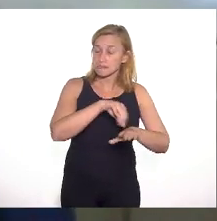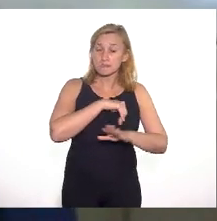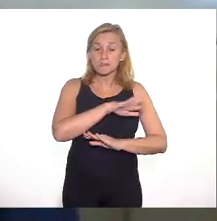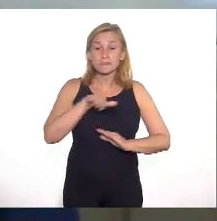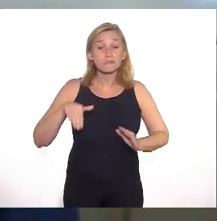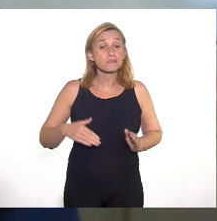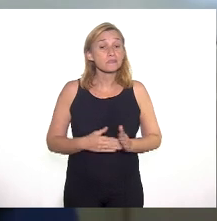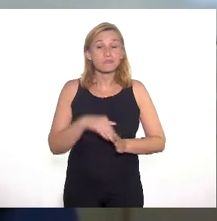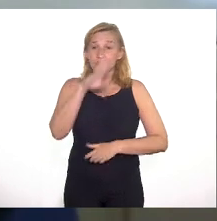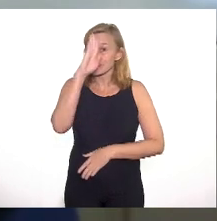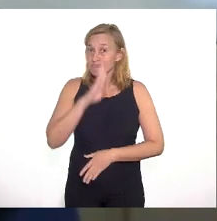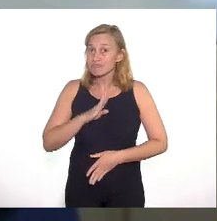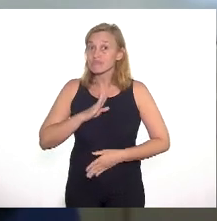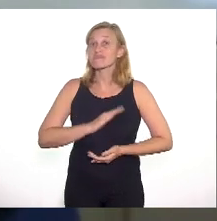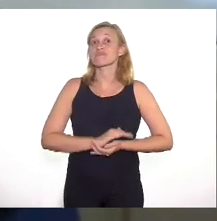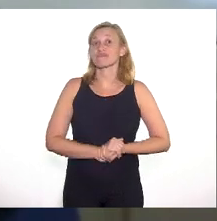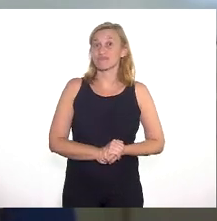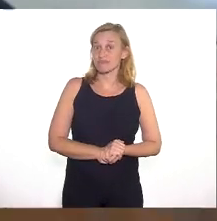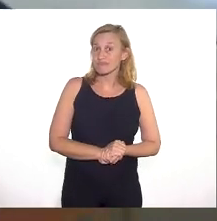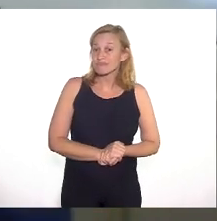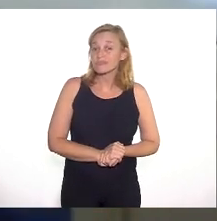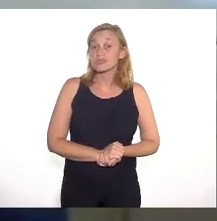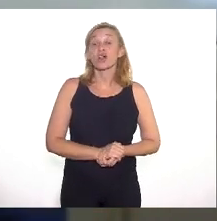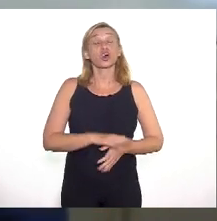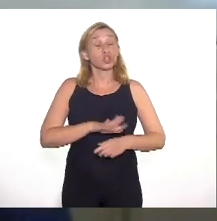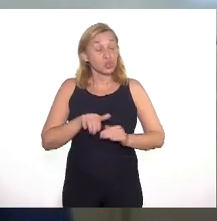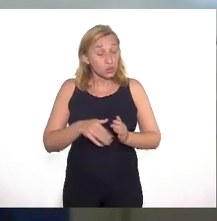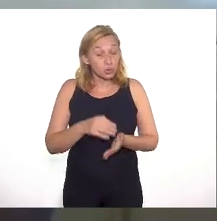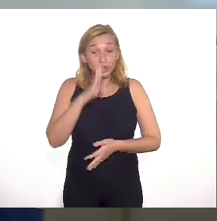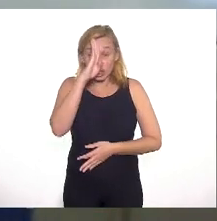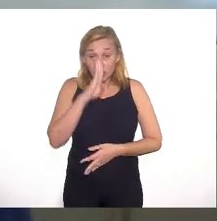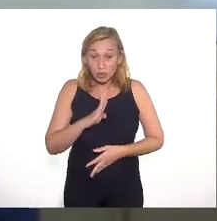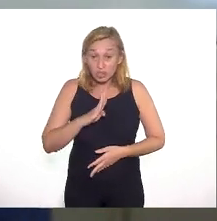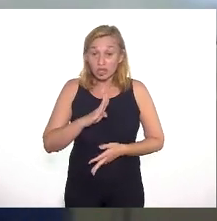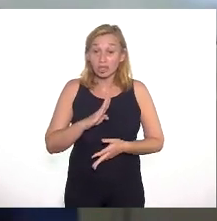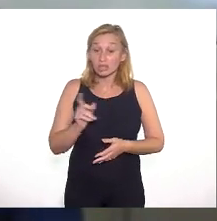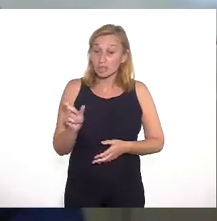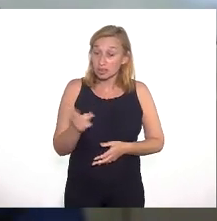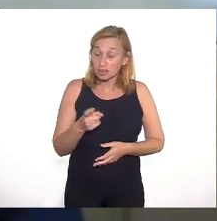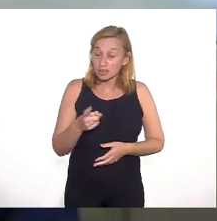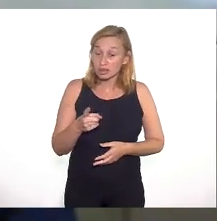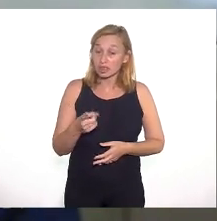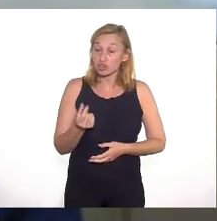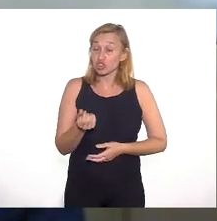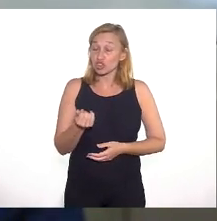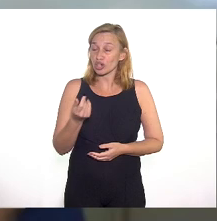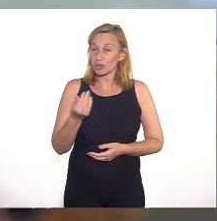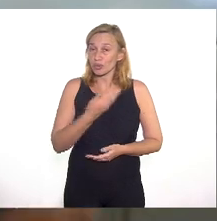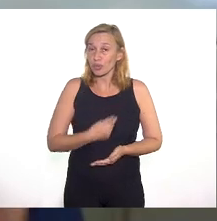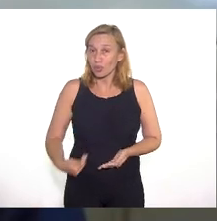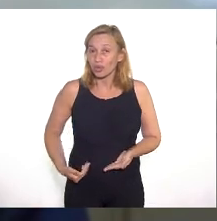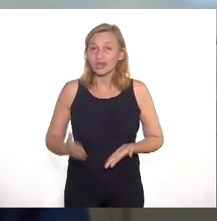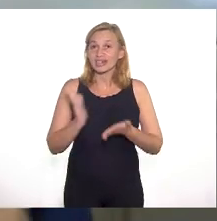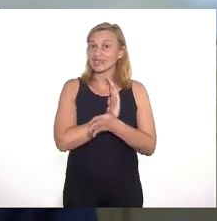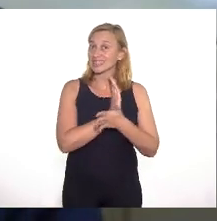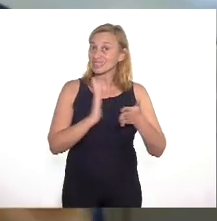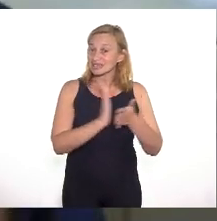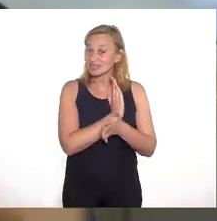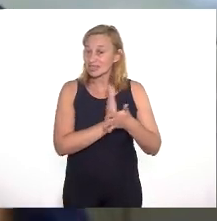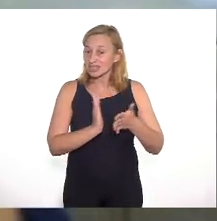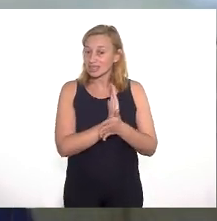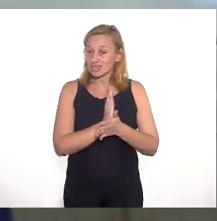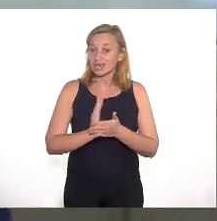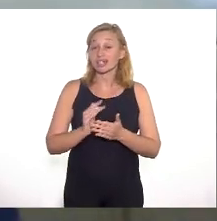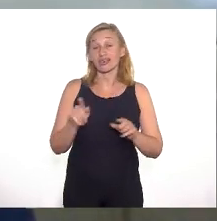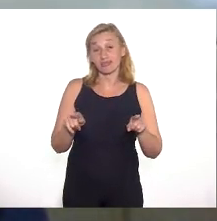as gratuidades. Todas as gratuidades saem dos cofres públicos e, muitas vezes, até